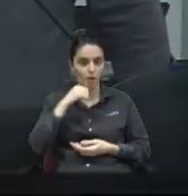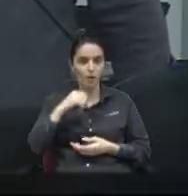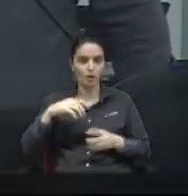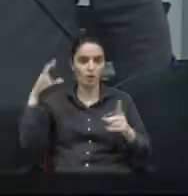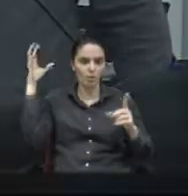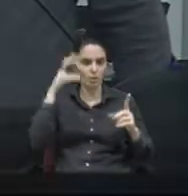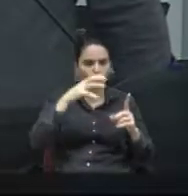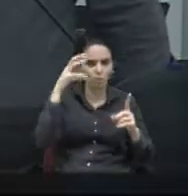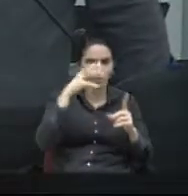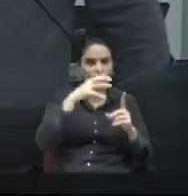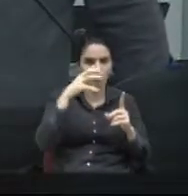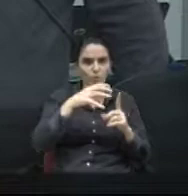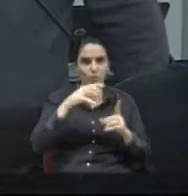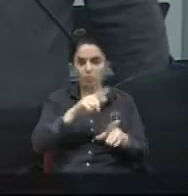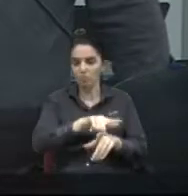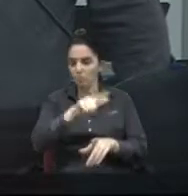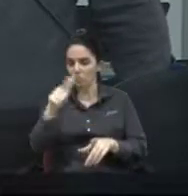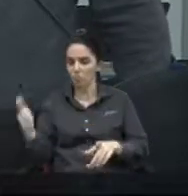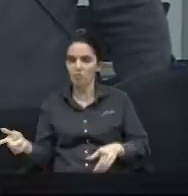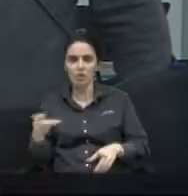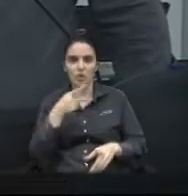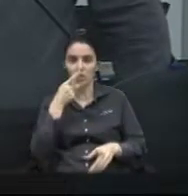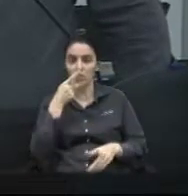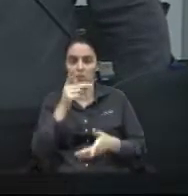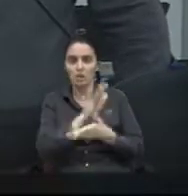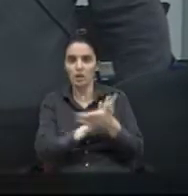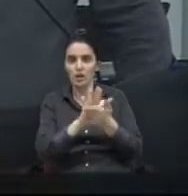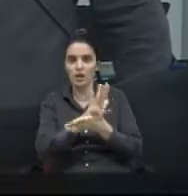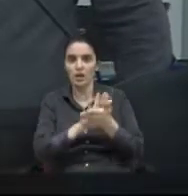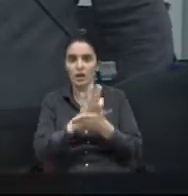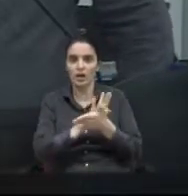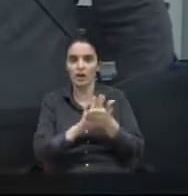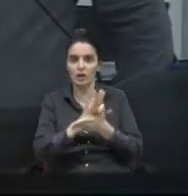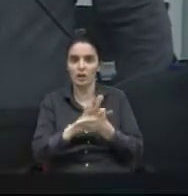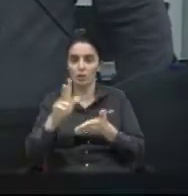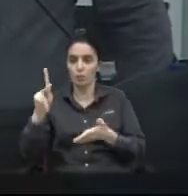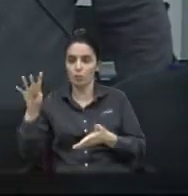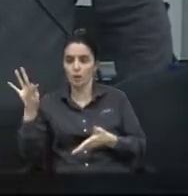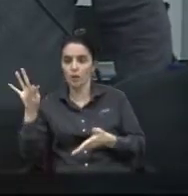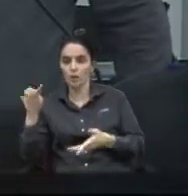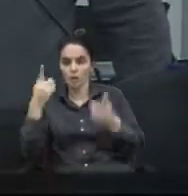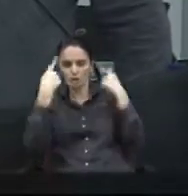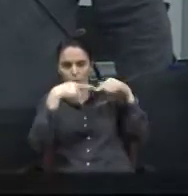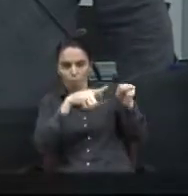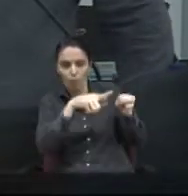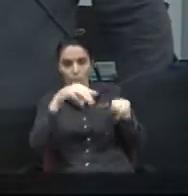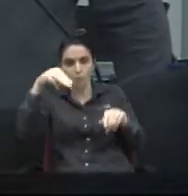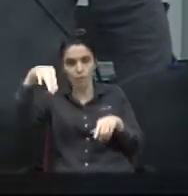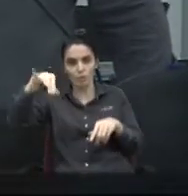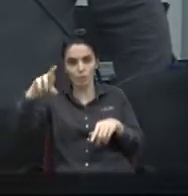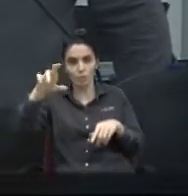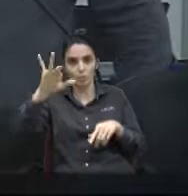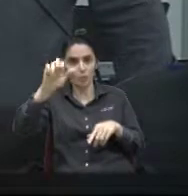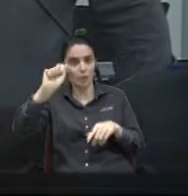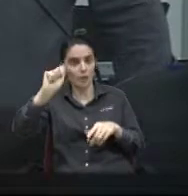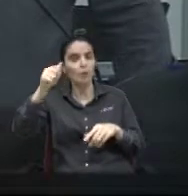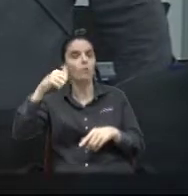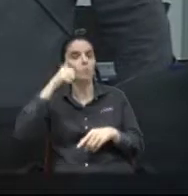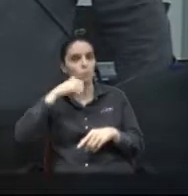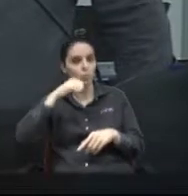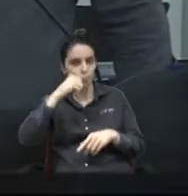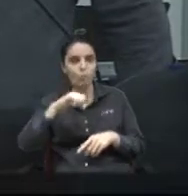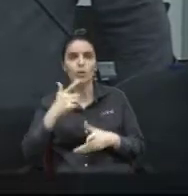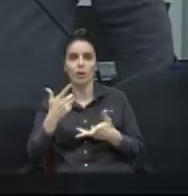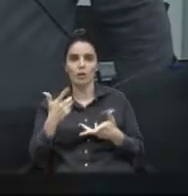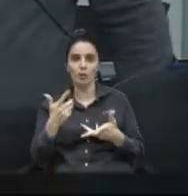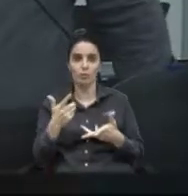Imprensa nenhuma fala nada. Ela foi hostilizada dentro do avião por militantes do PT. E ninguém fala nada. Uma mulher hostilizada e